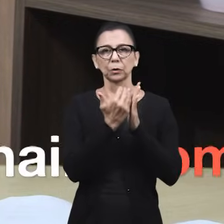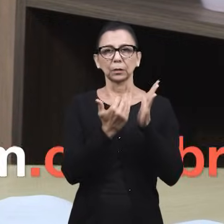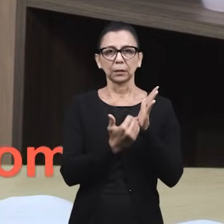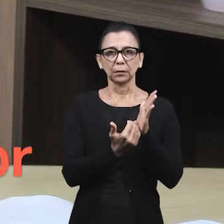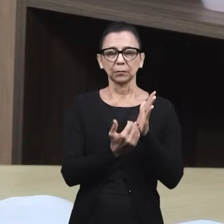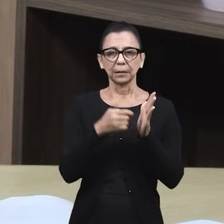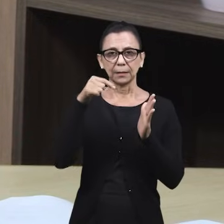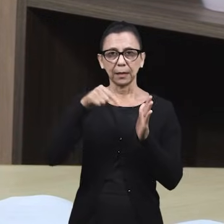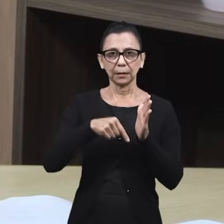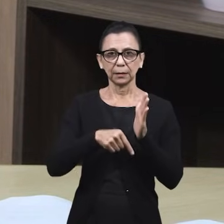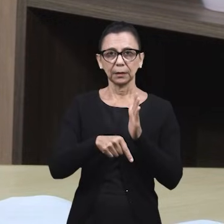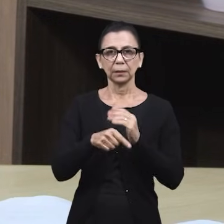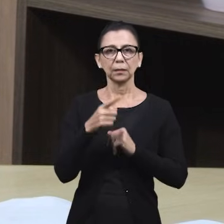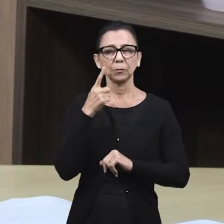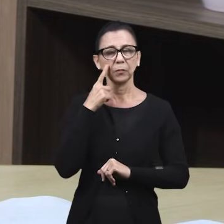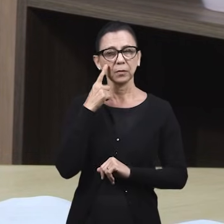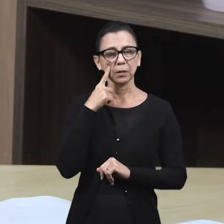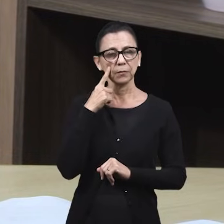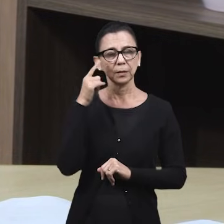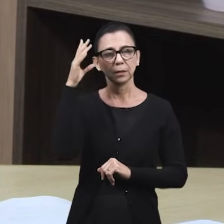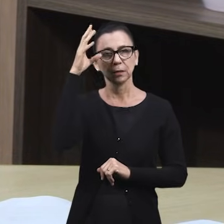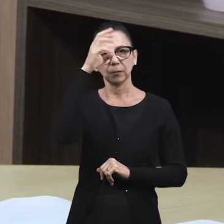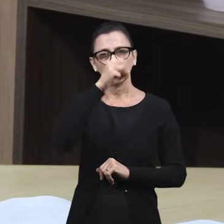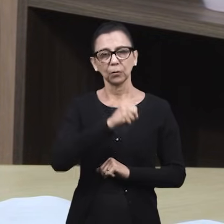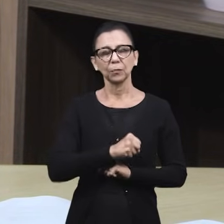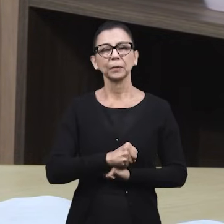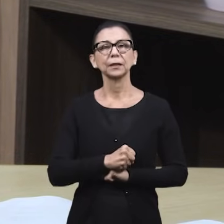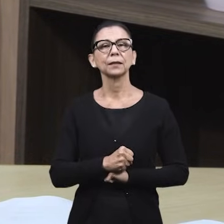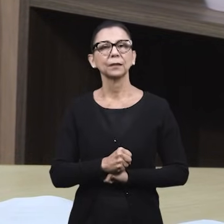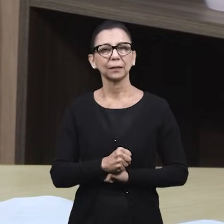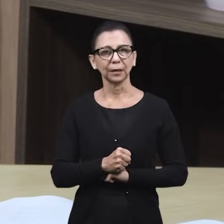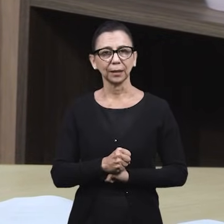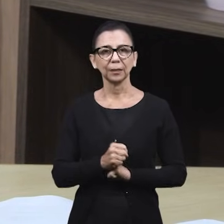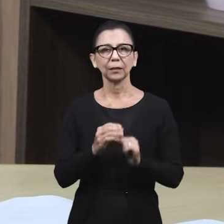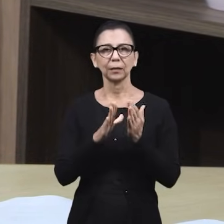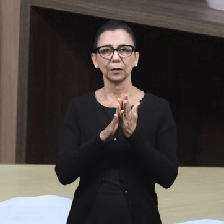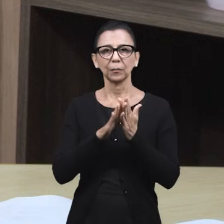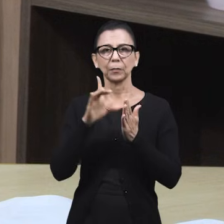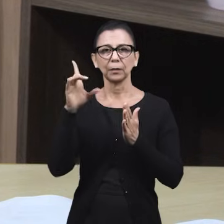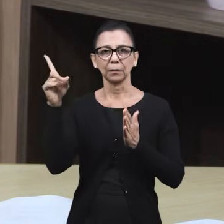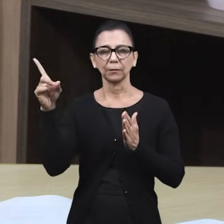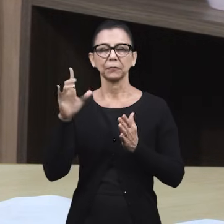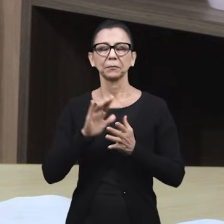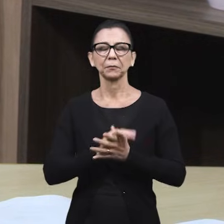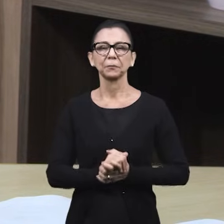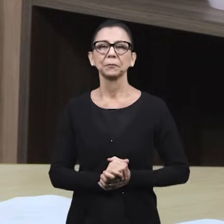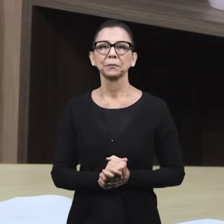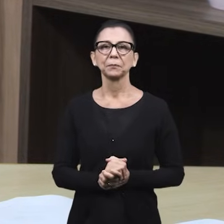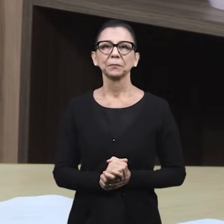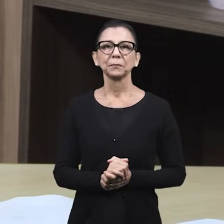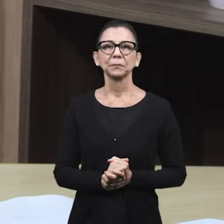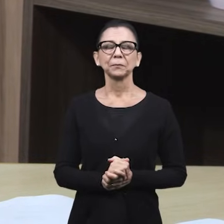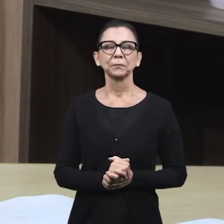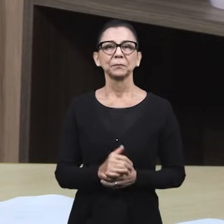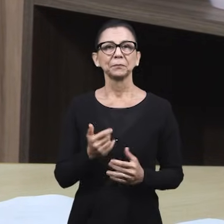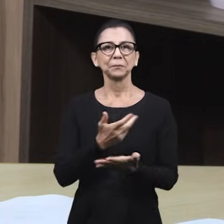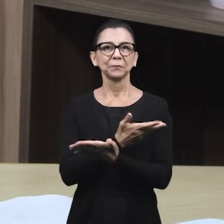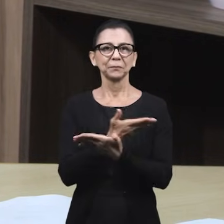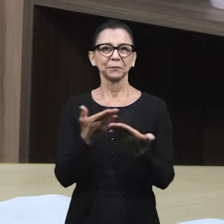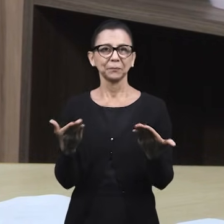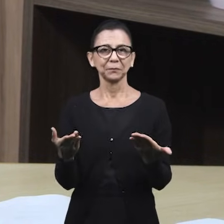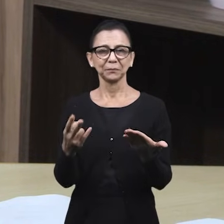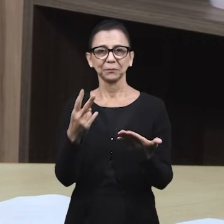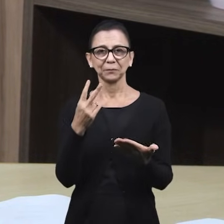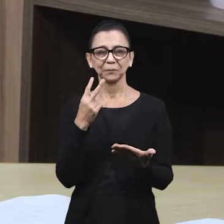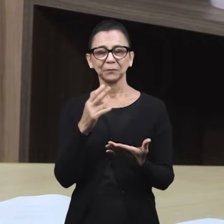semana passada, e você vai compreender melhor a grandeza de Deus e o que é a sua palavra para nós. A gente então se